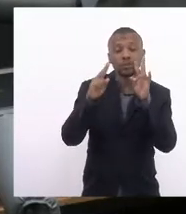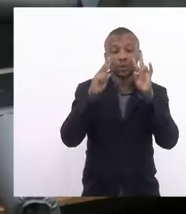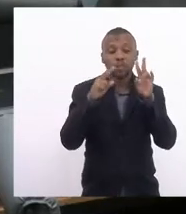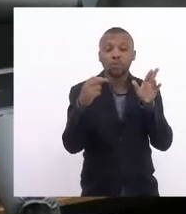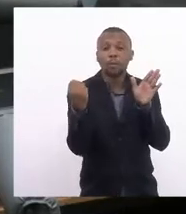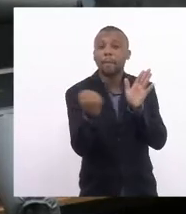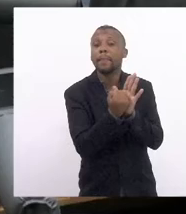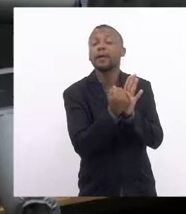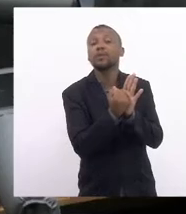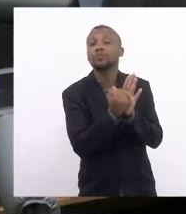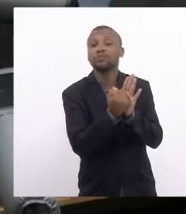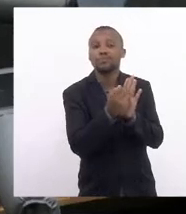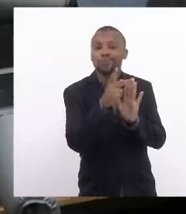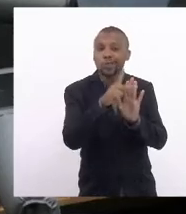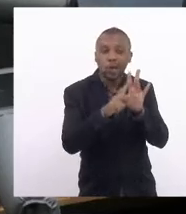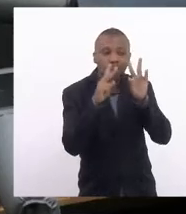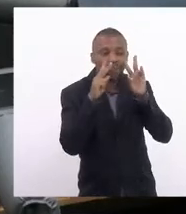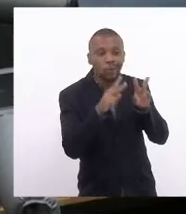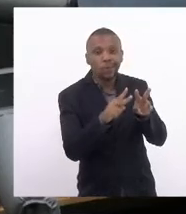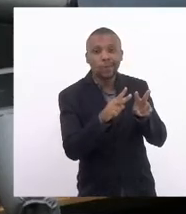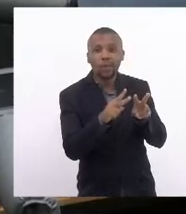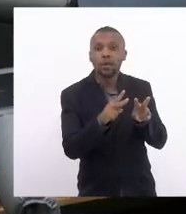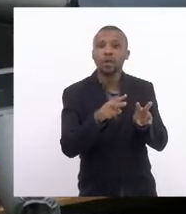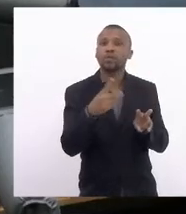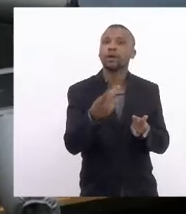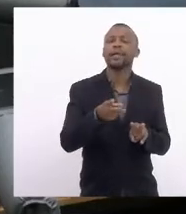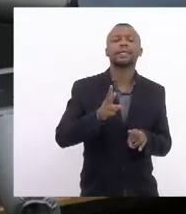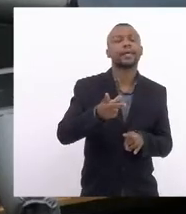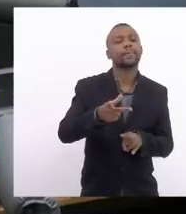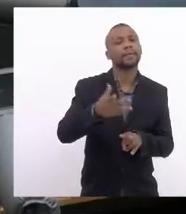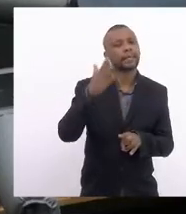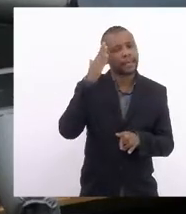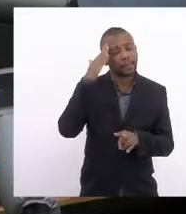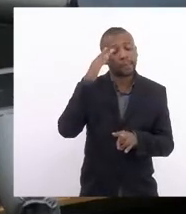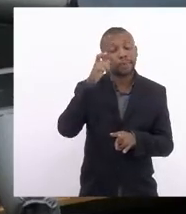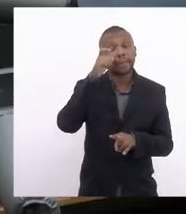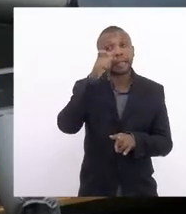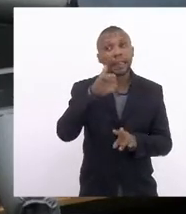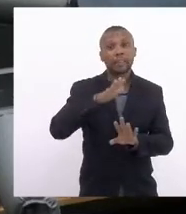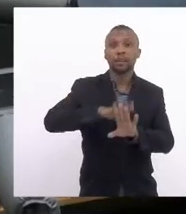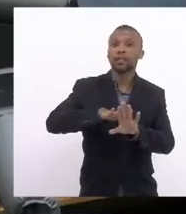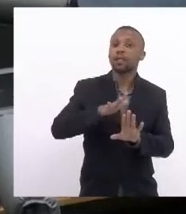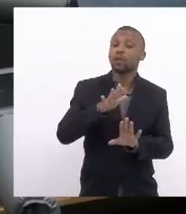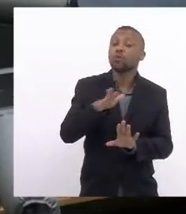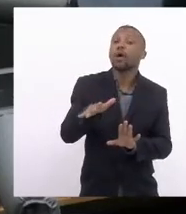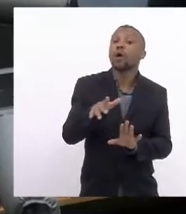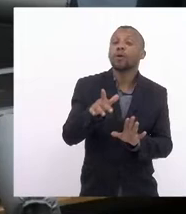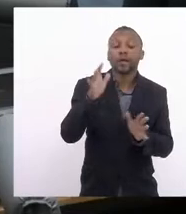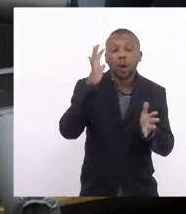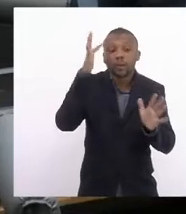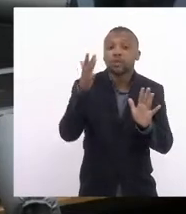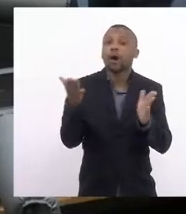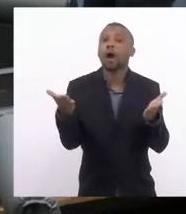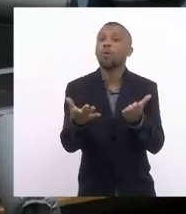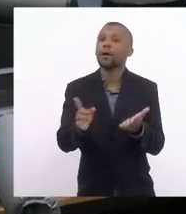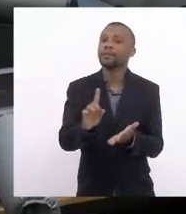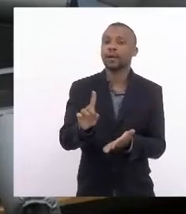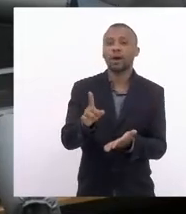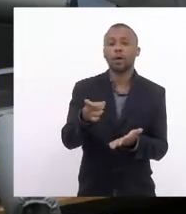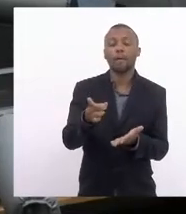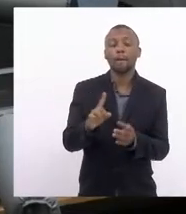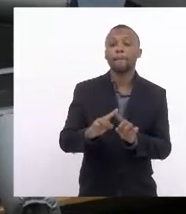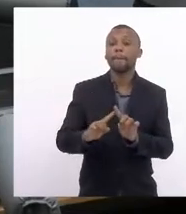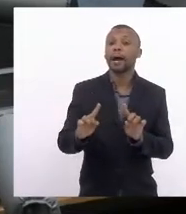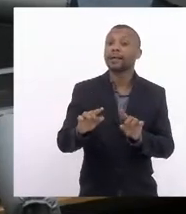nós sabemos que há sempre um interesse, não é o caso, não estou afirmando que seja o caso, mas